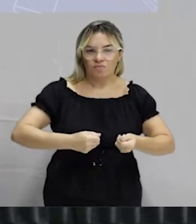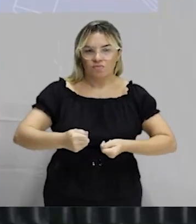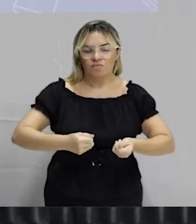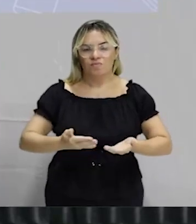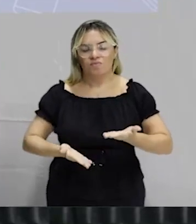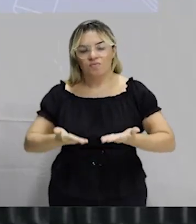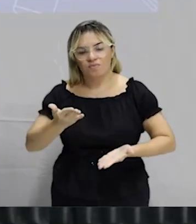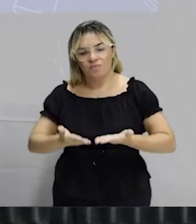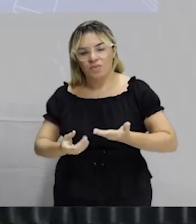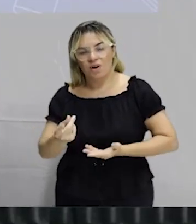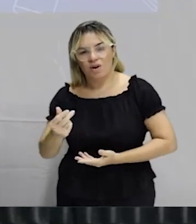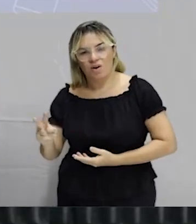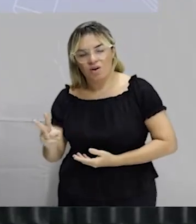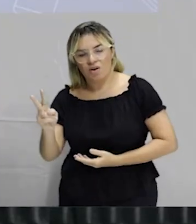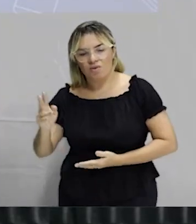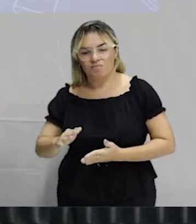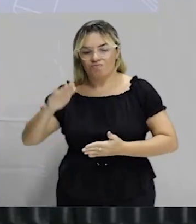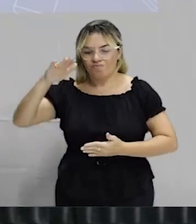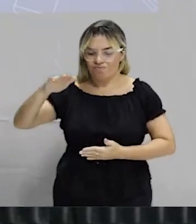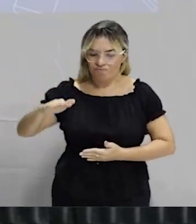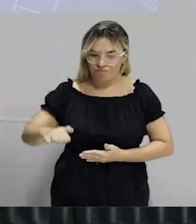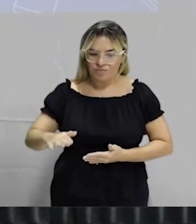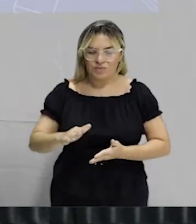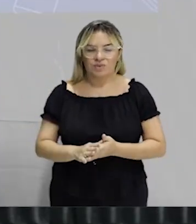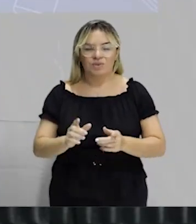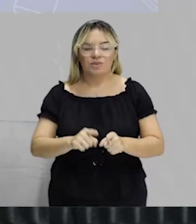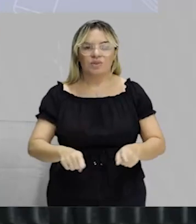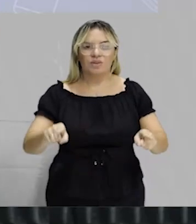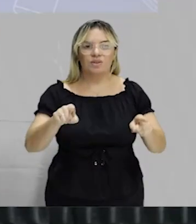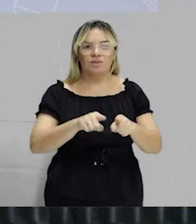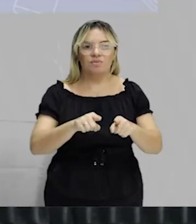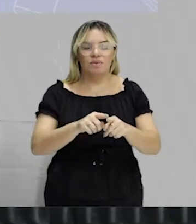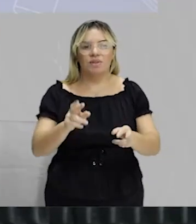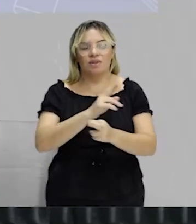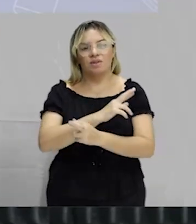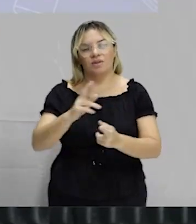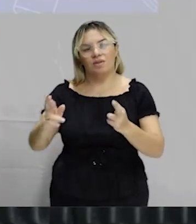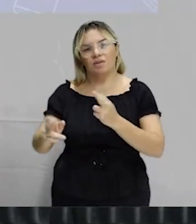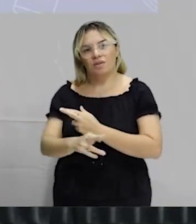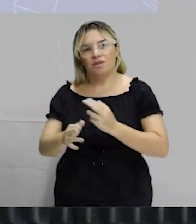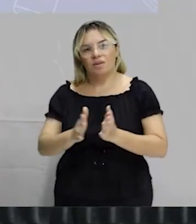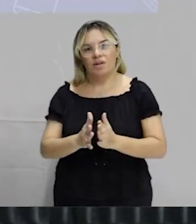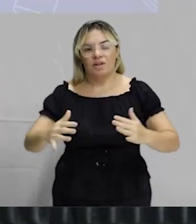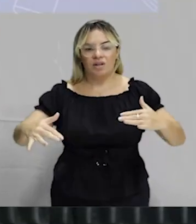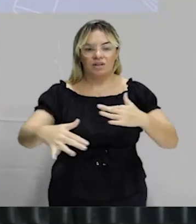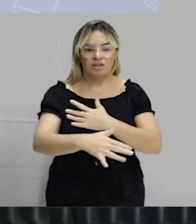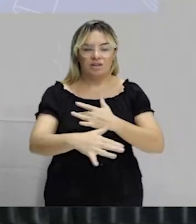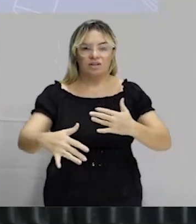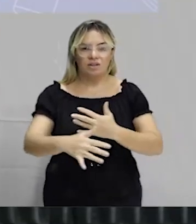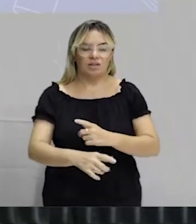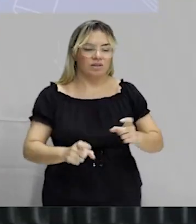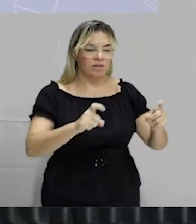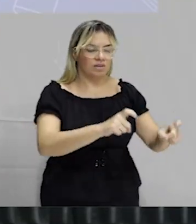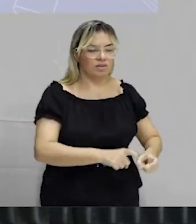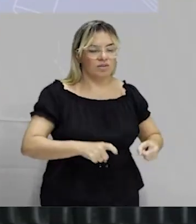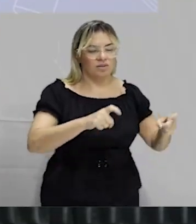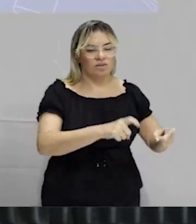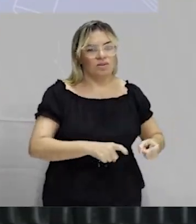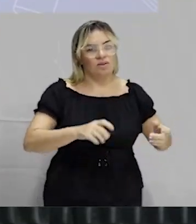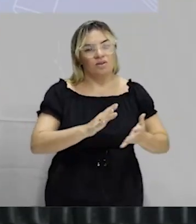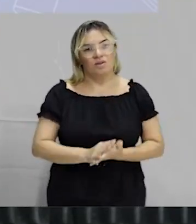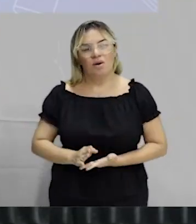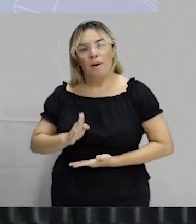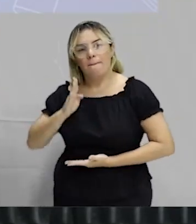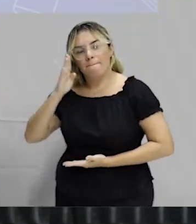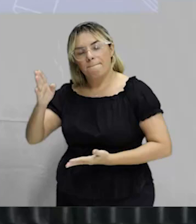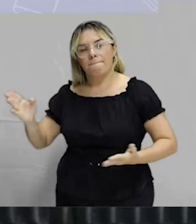cair, um equilíbrio no que diz respeito à cidade e o campo, principalmente com o